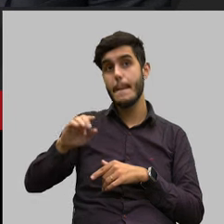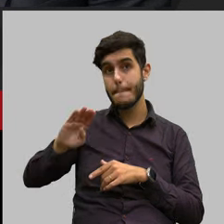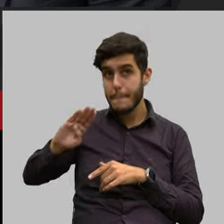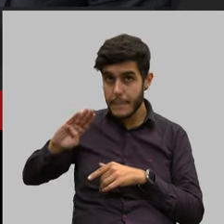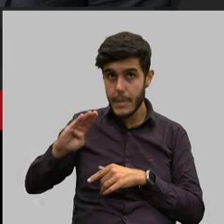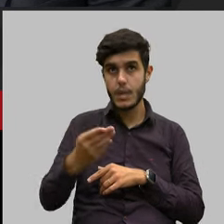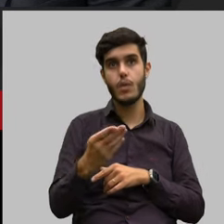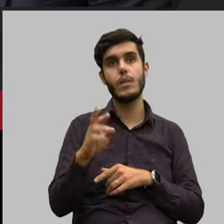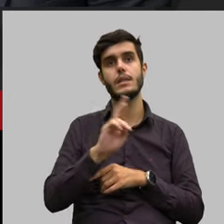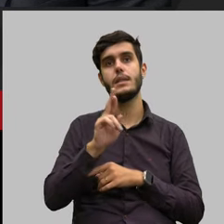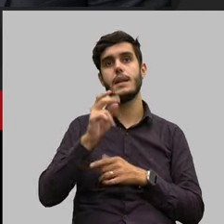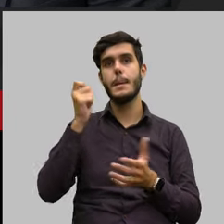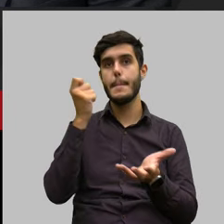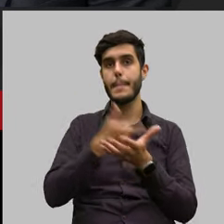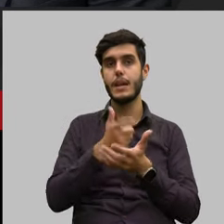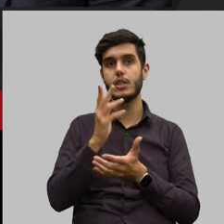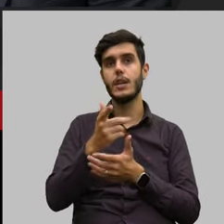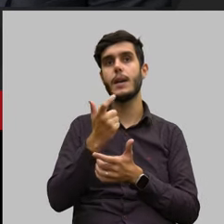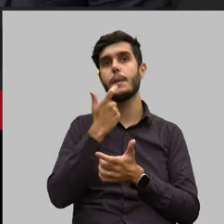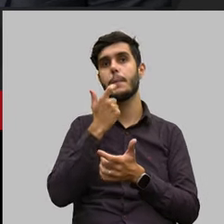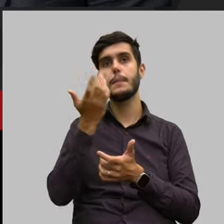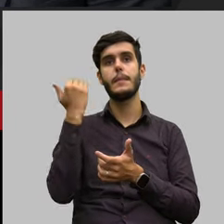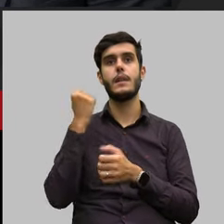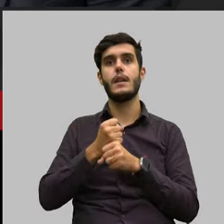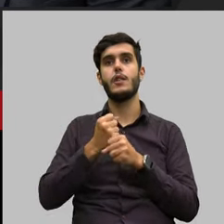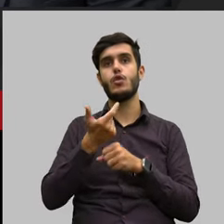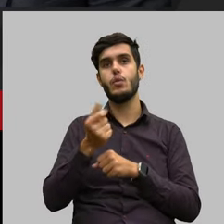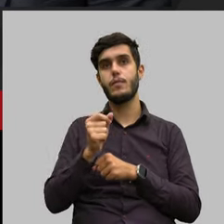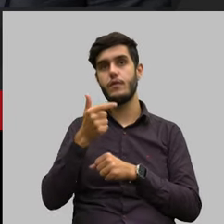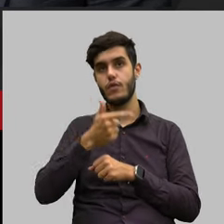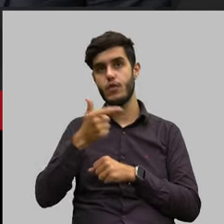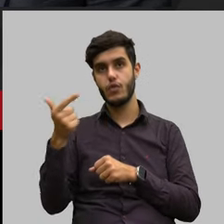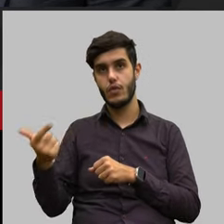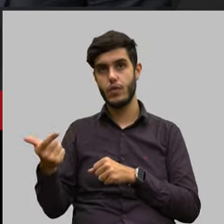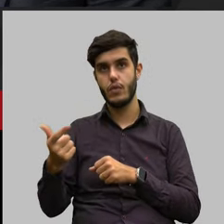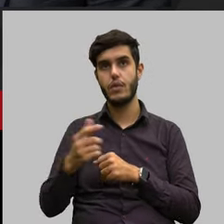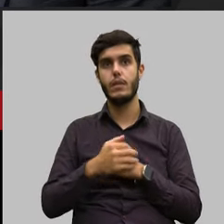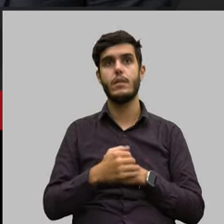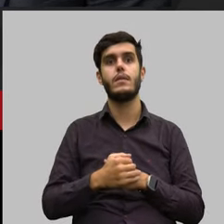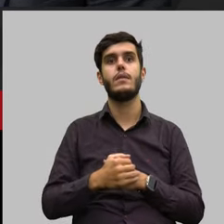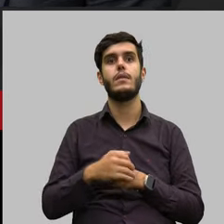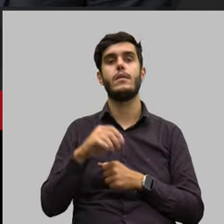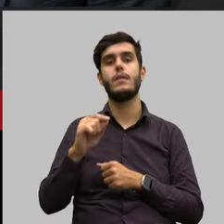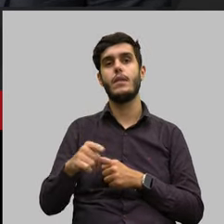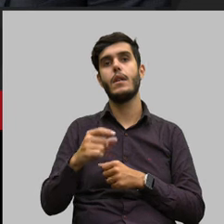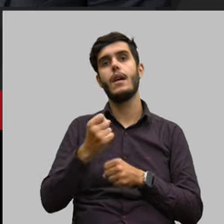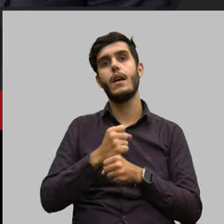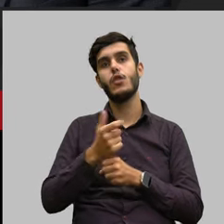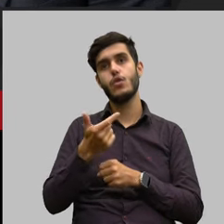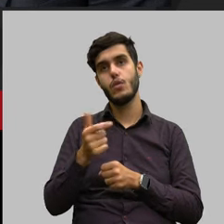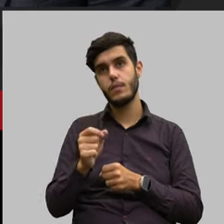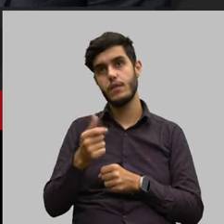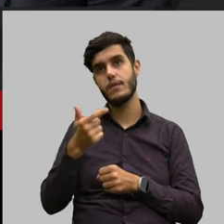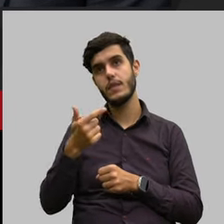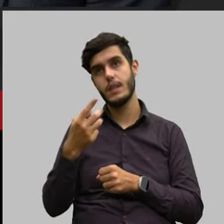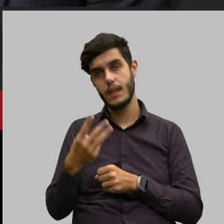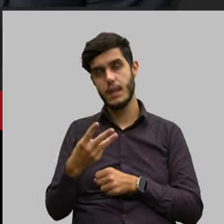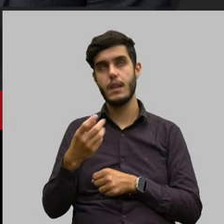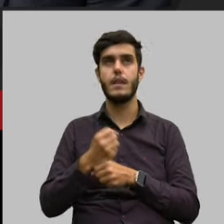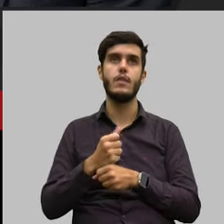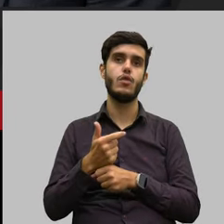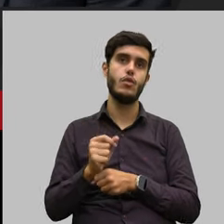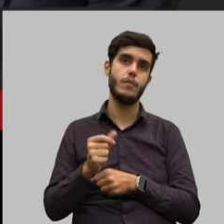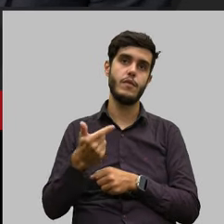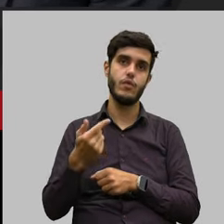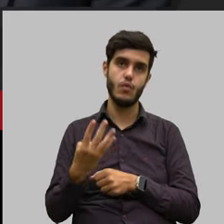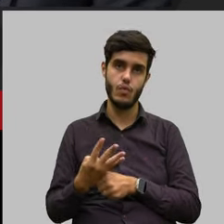foram pagos desde 2022 né com foco ali ali pro ano 2023 2024 com 2,2